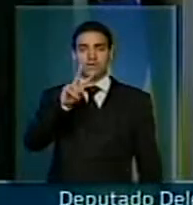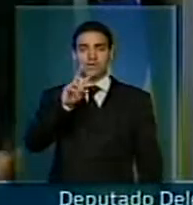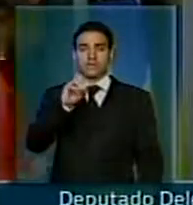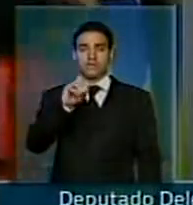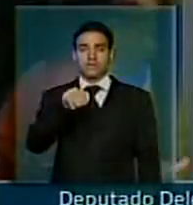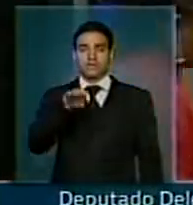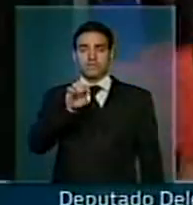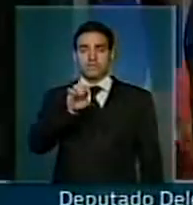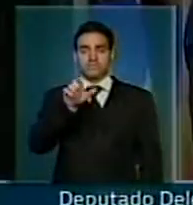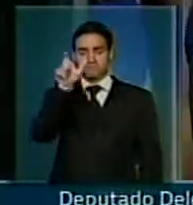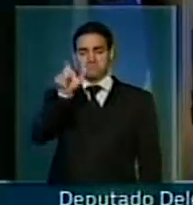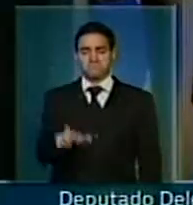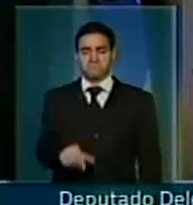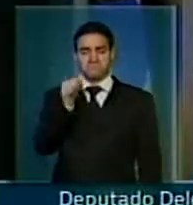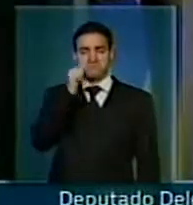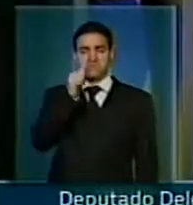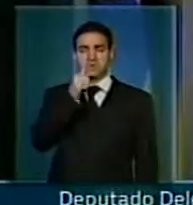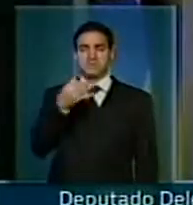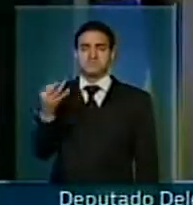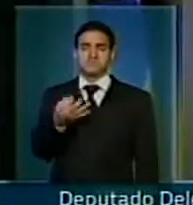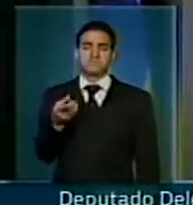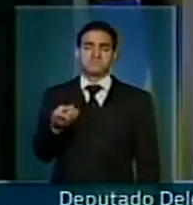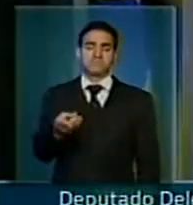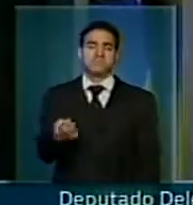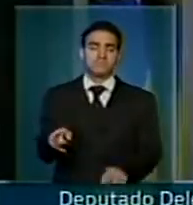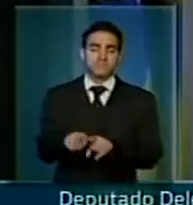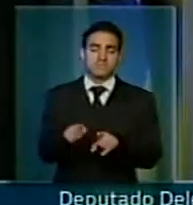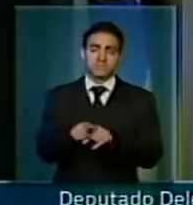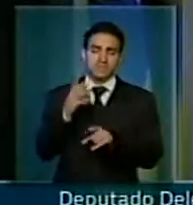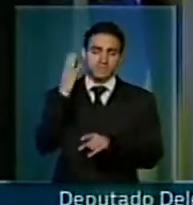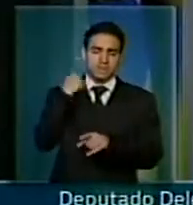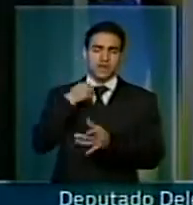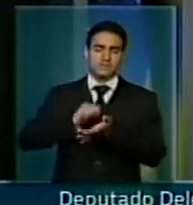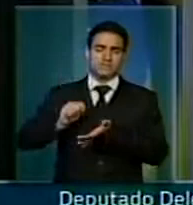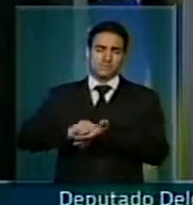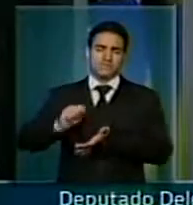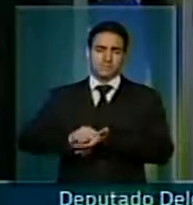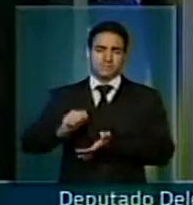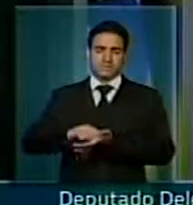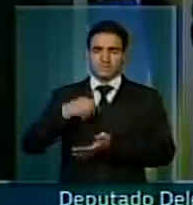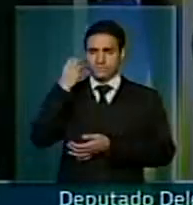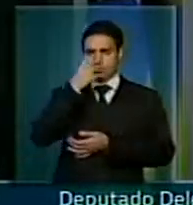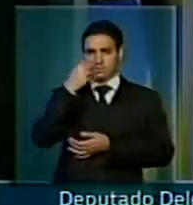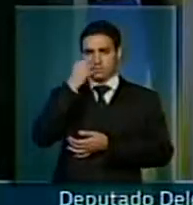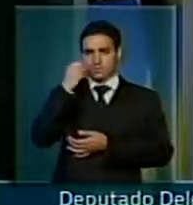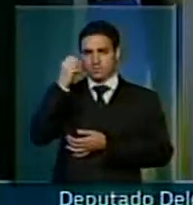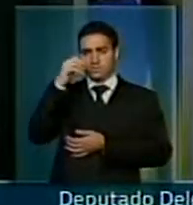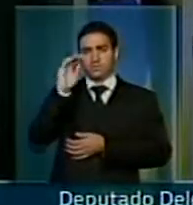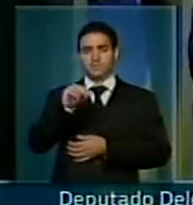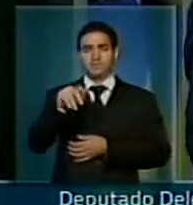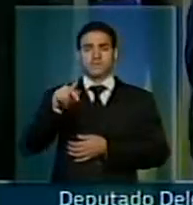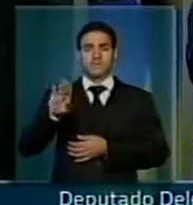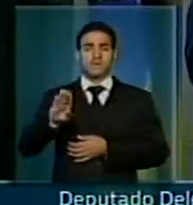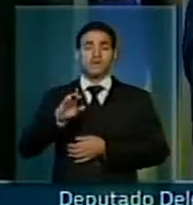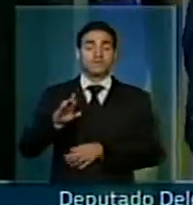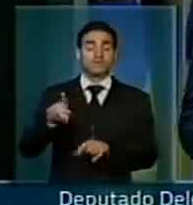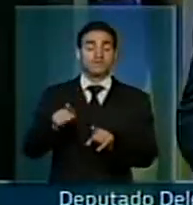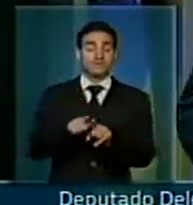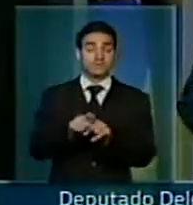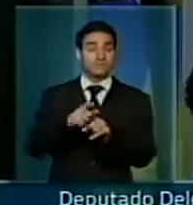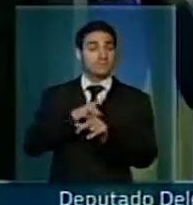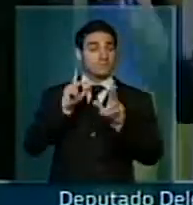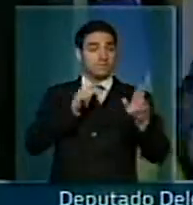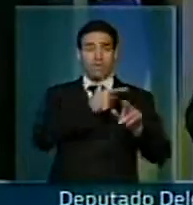mulher, uma grande mulher na estrutura da música popular brasileira. Uma mulher, a exemplo de